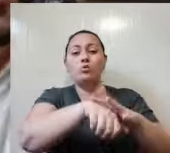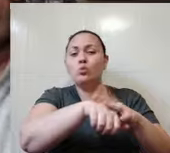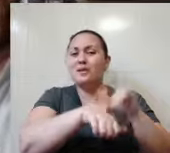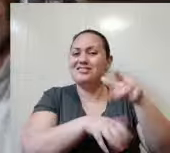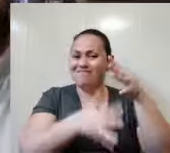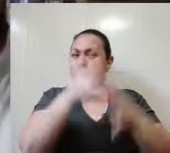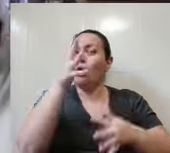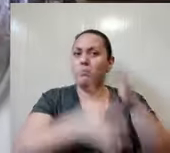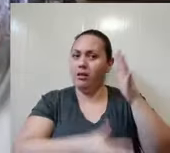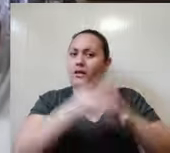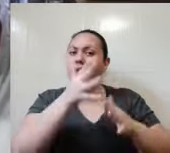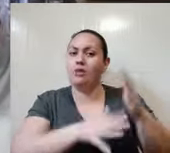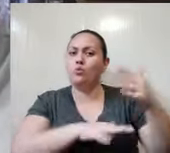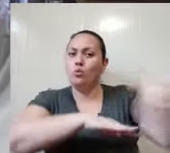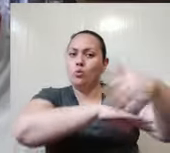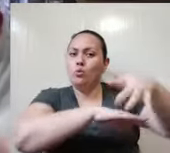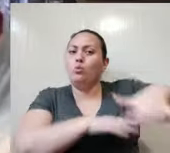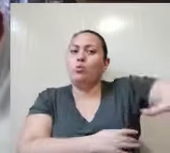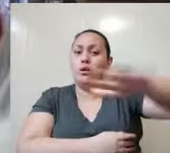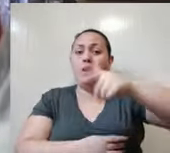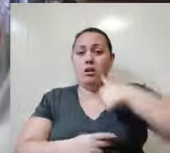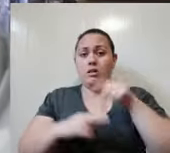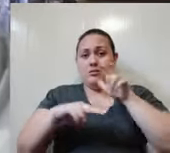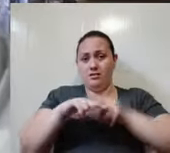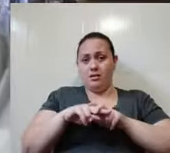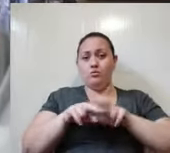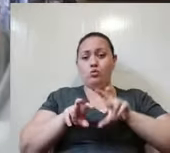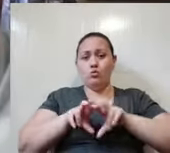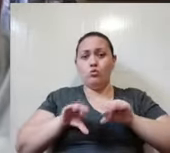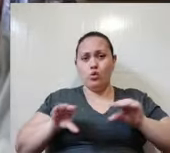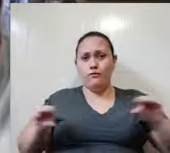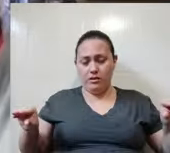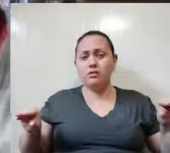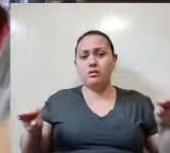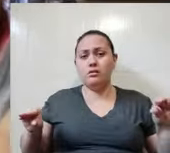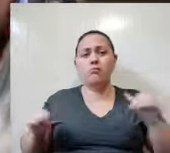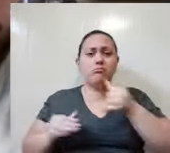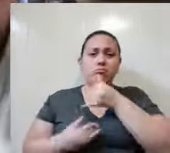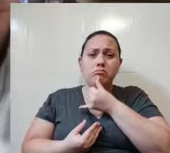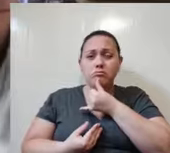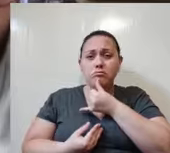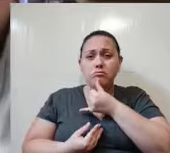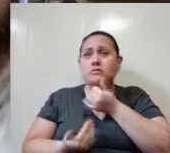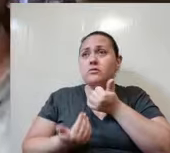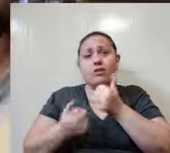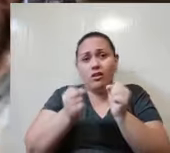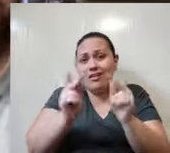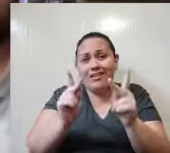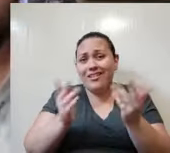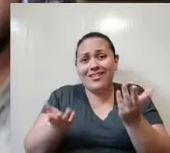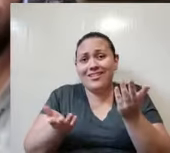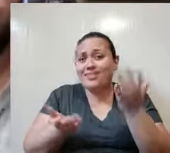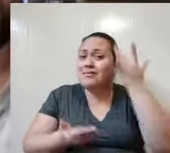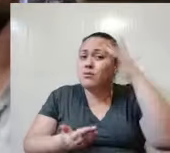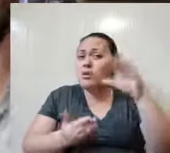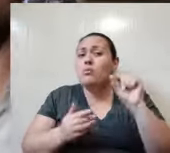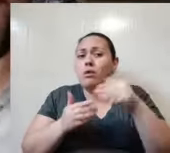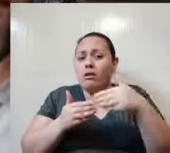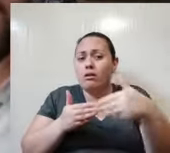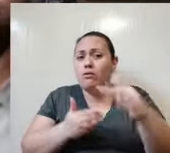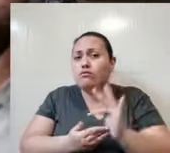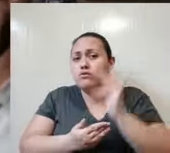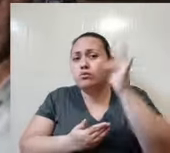extremamente complicada lá fora, tá sentado no sofá triste, tá ok. A gente não sabe o que vai acontecer, a gente não